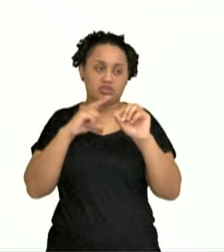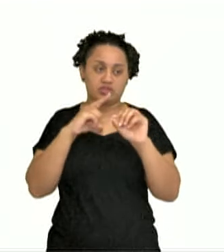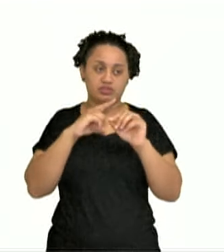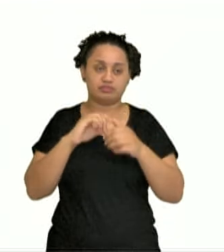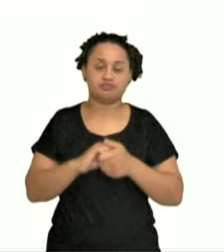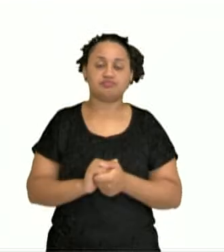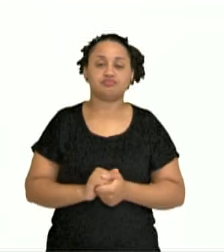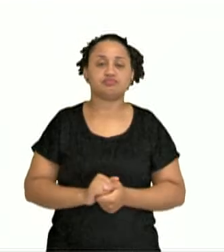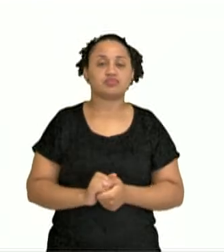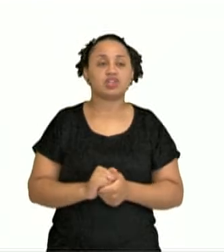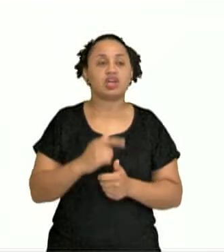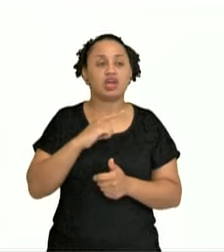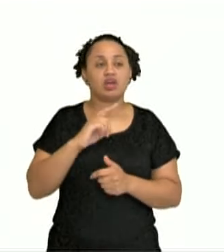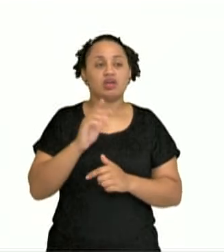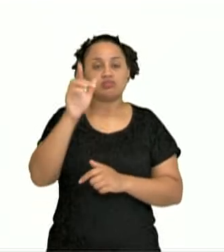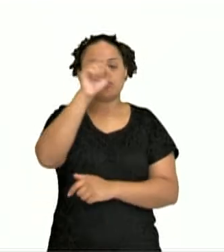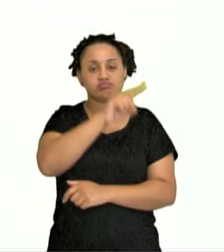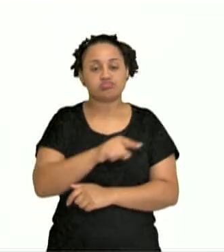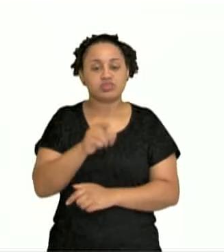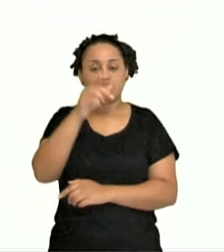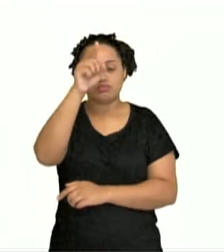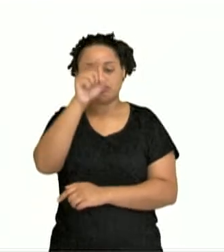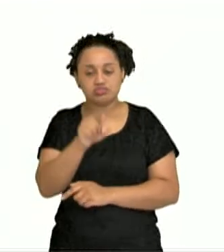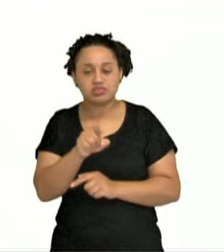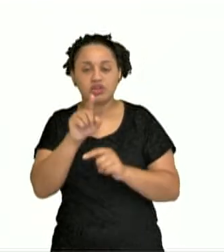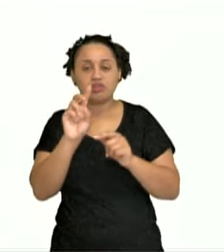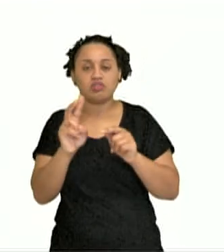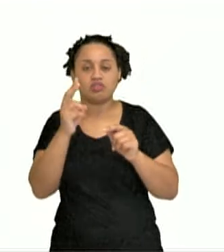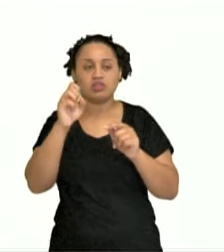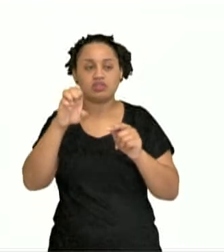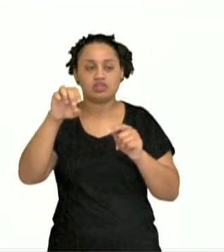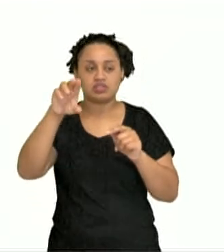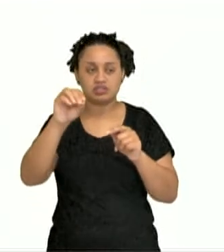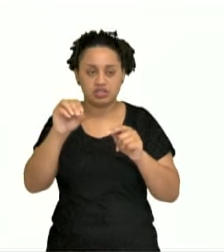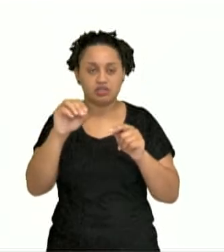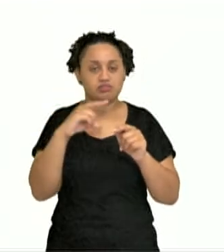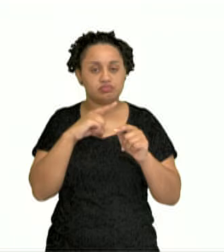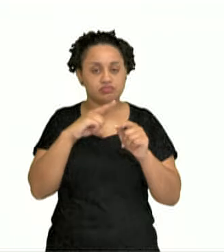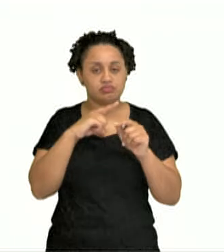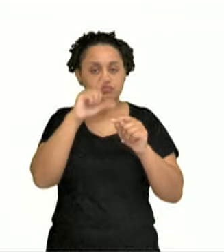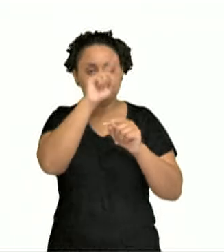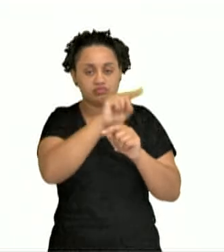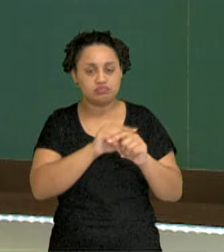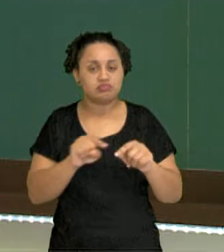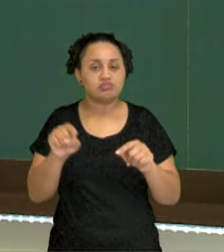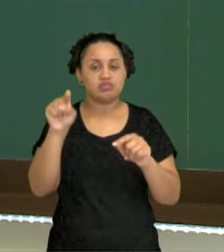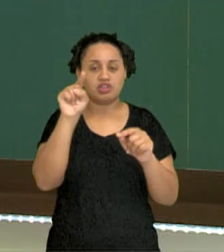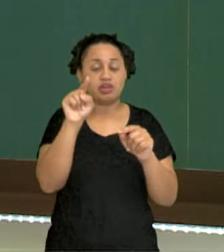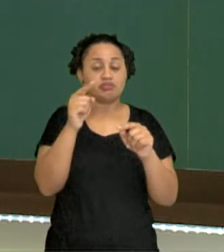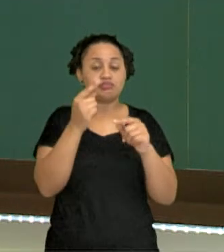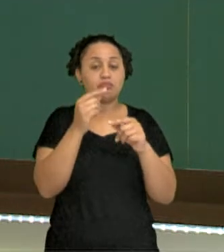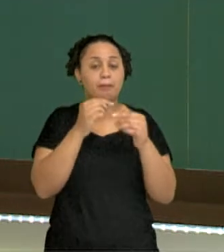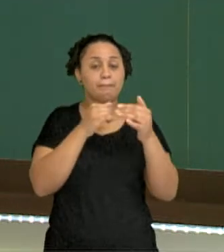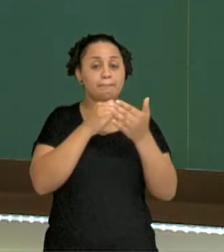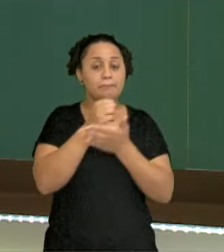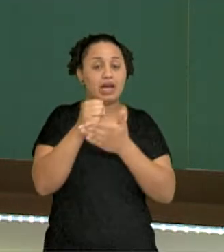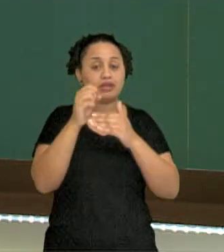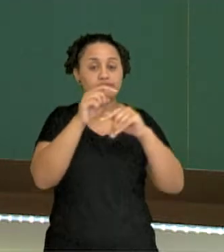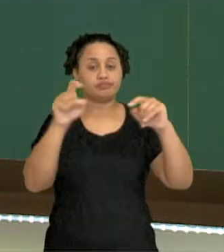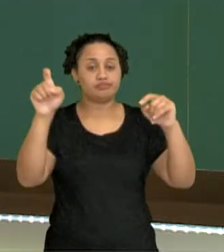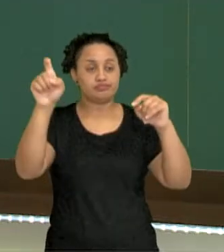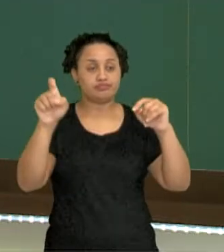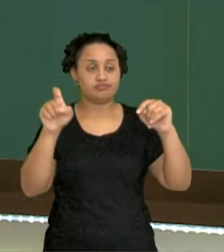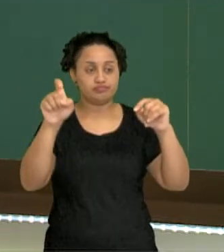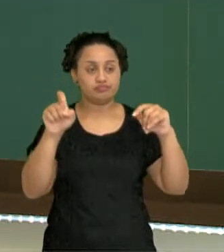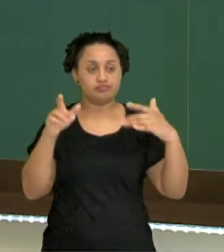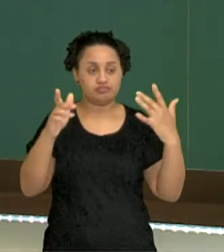nós podemos encontrar os valores do seno dos ângulos em toda a circunferência sobre o eixo x. São as suas